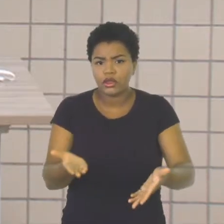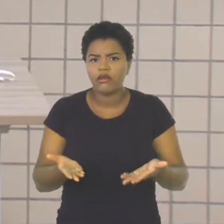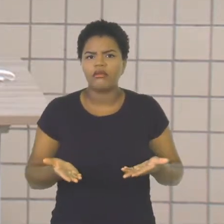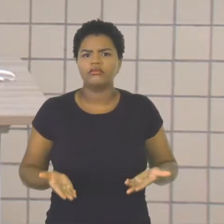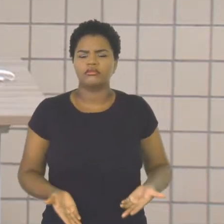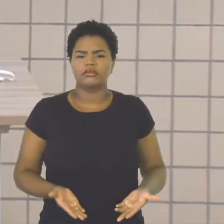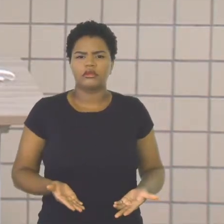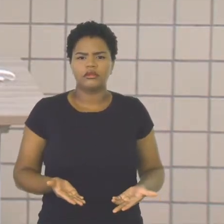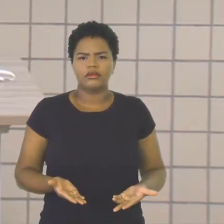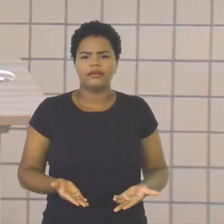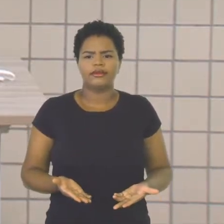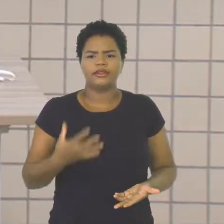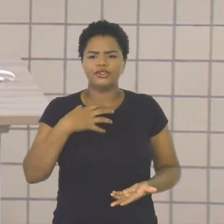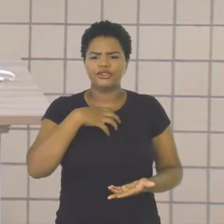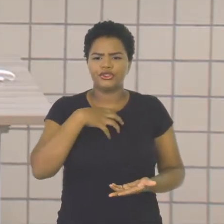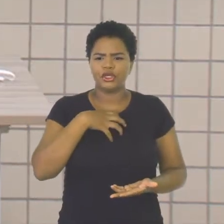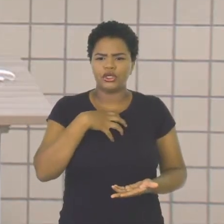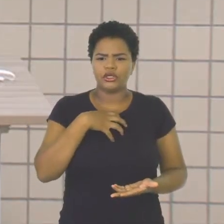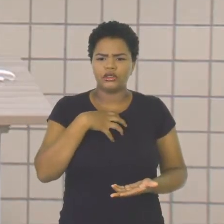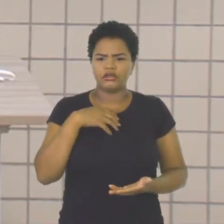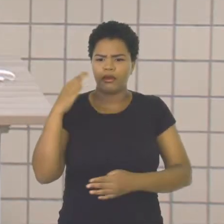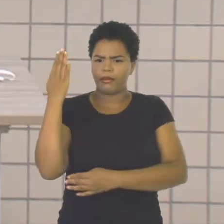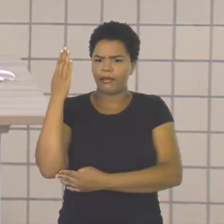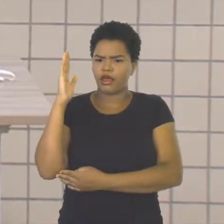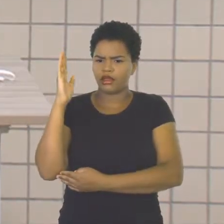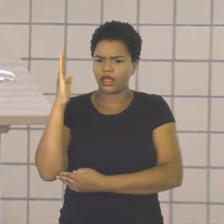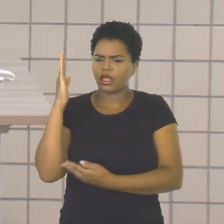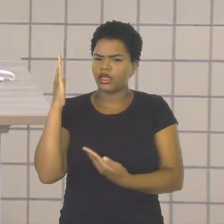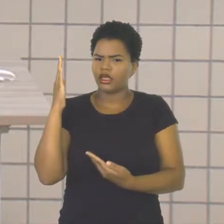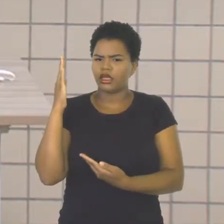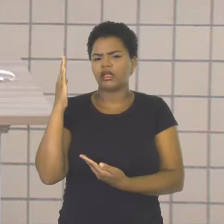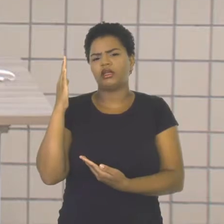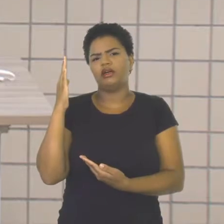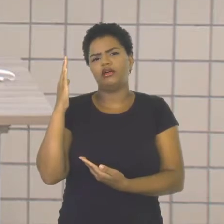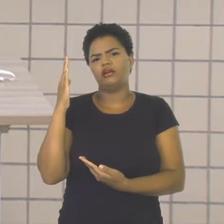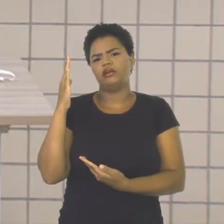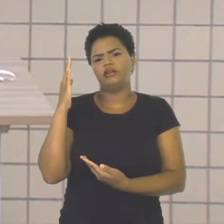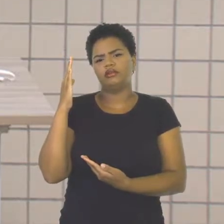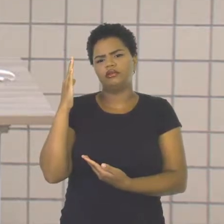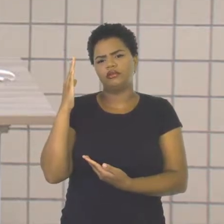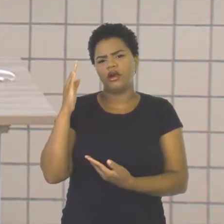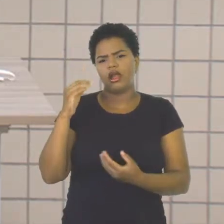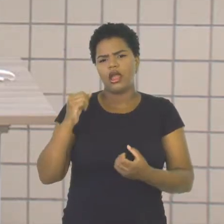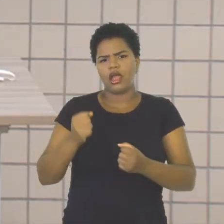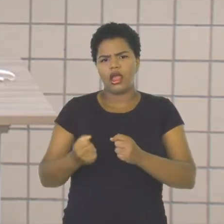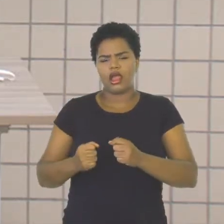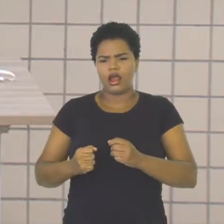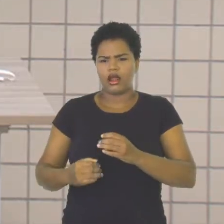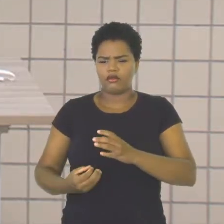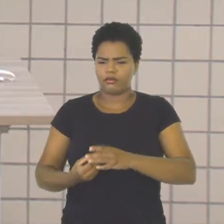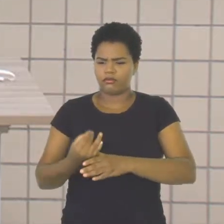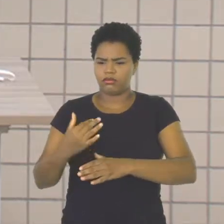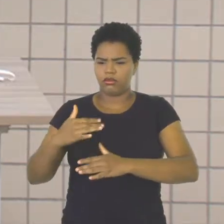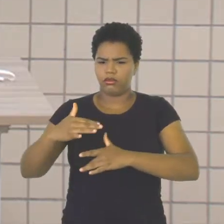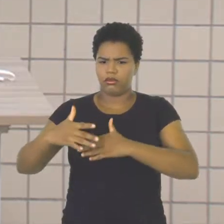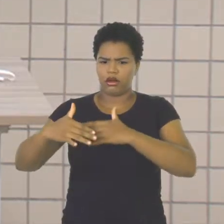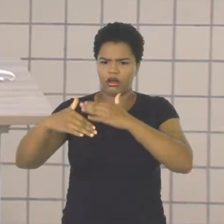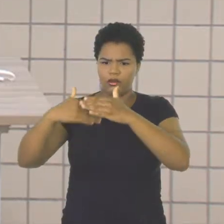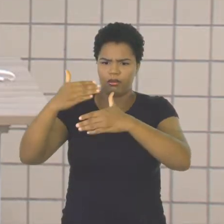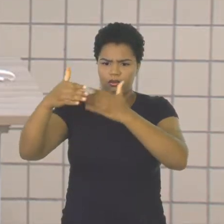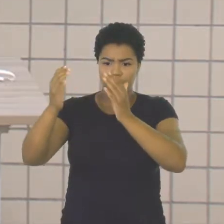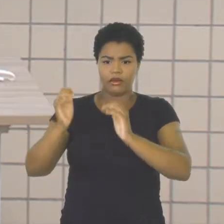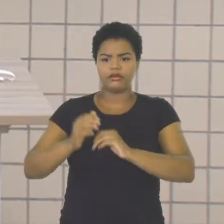jeito que a madeira ela se forma com o decorrer do tempo, no crescimento